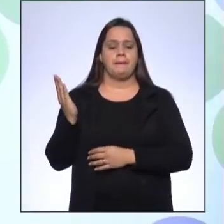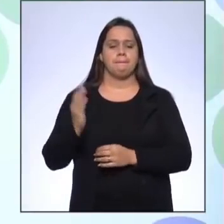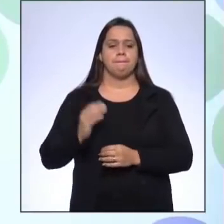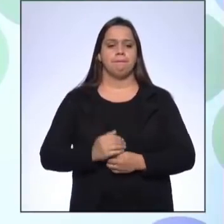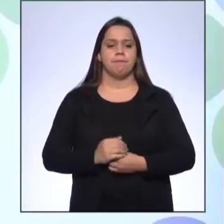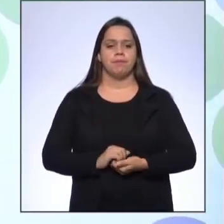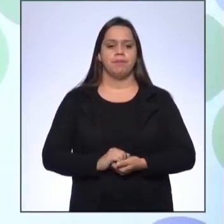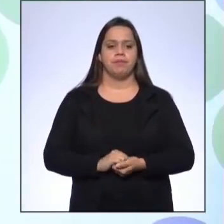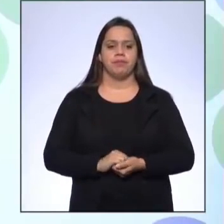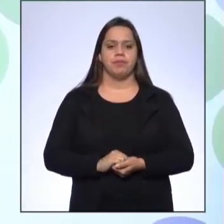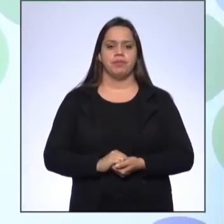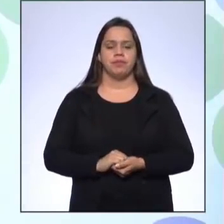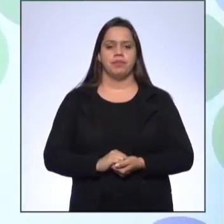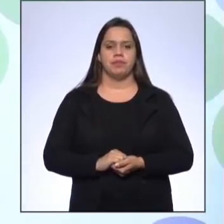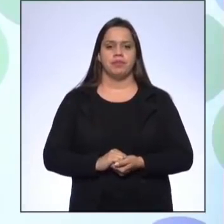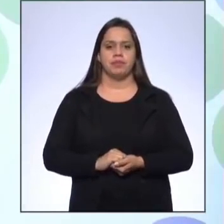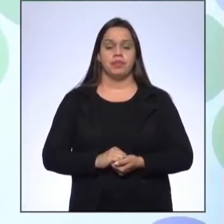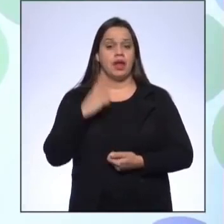Tá vendo?